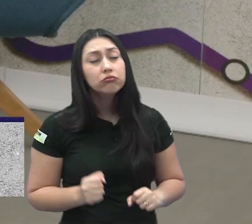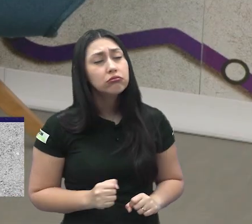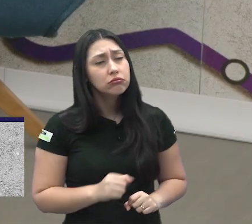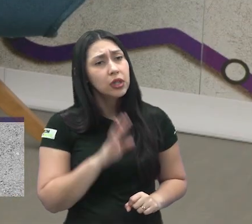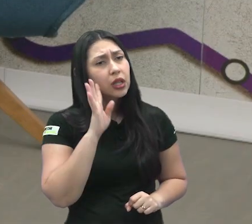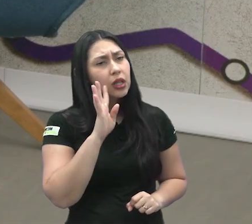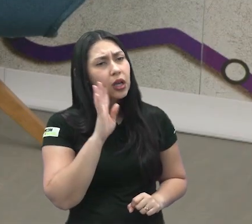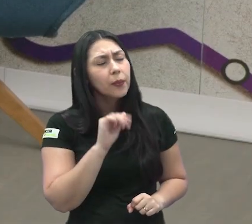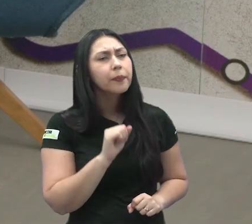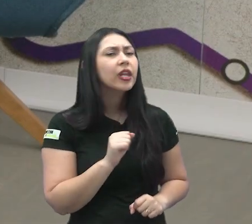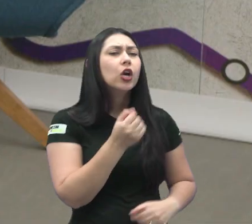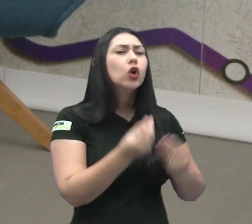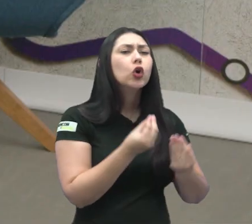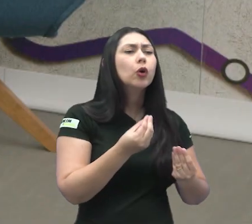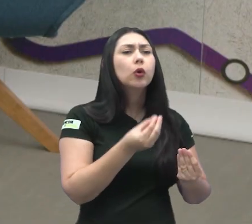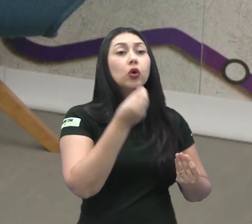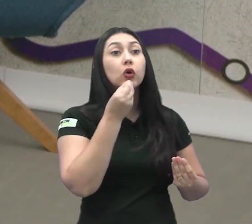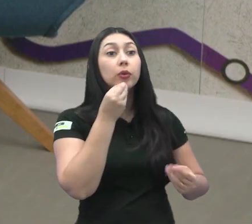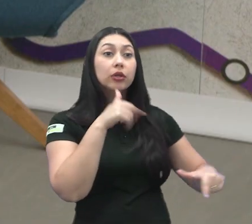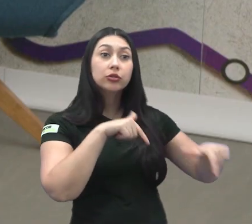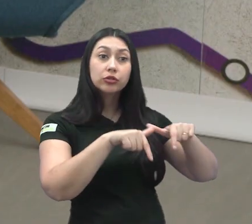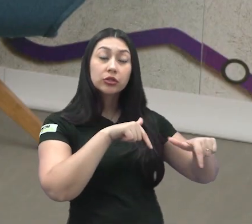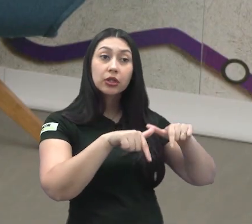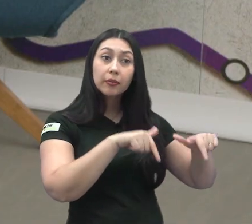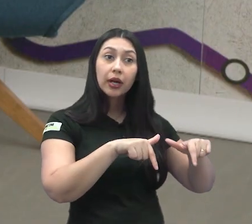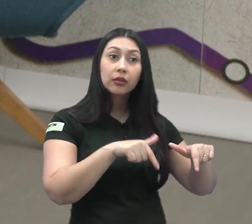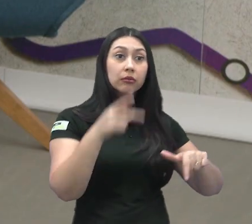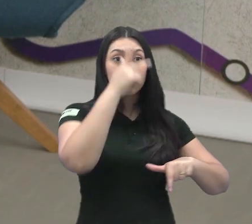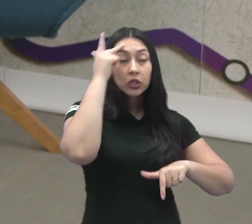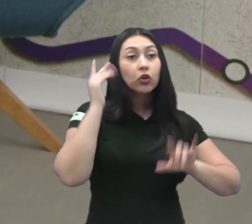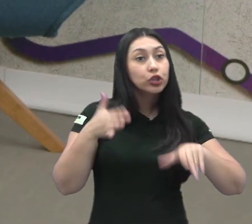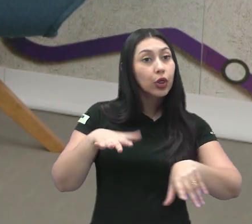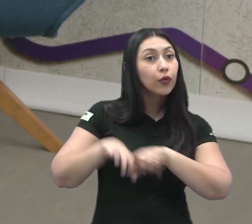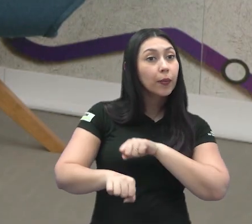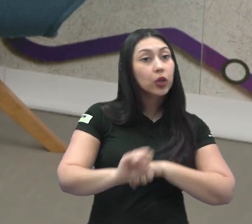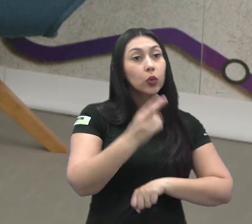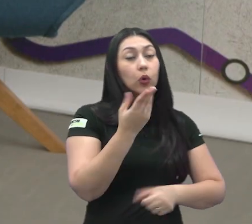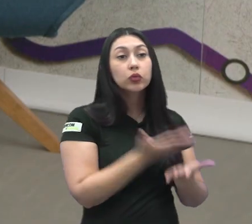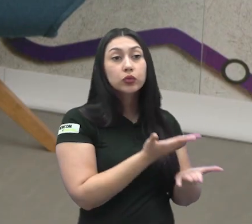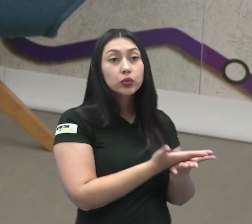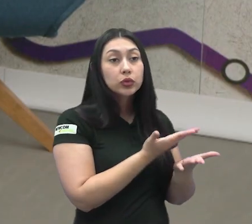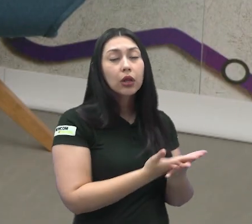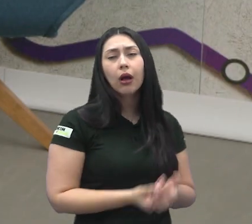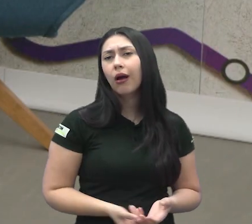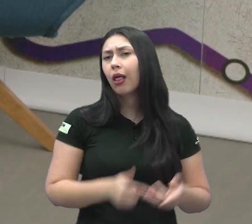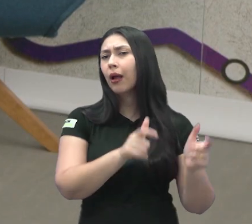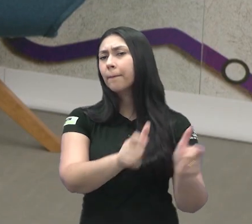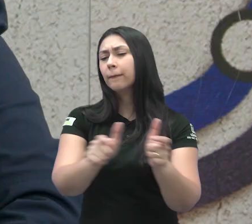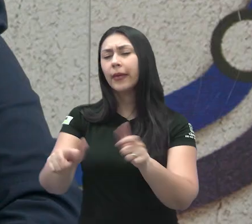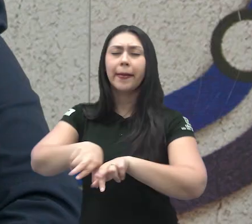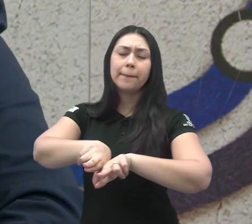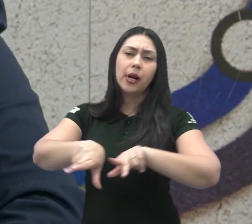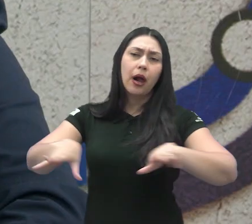aqui, como é o mercado de trabalho hoje, para quem está se formando, até para quem está na faculdade? É bastante extenso, né? Porque, como a gente